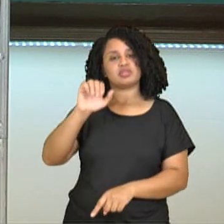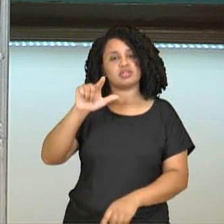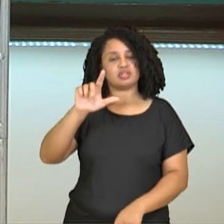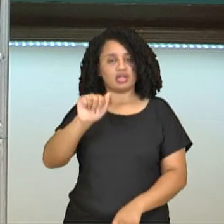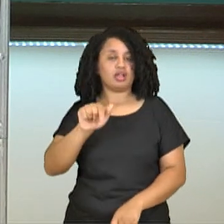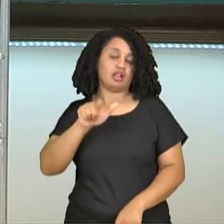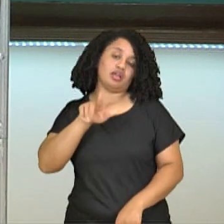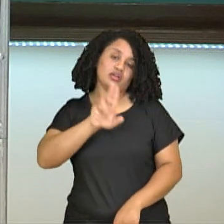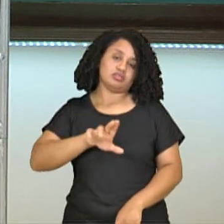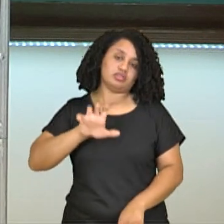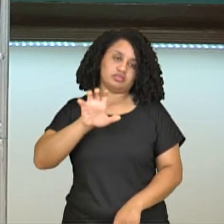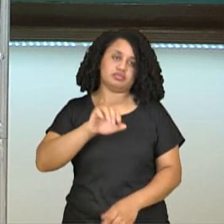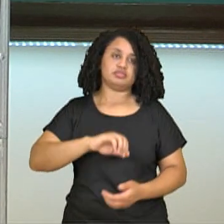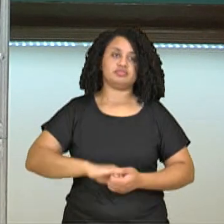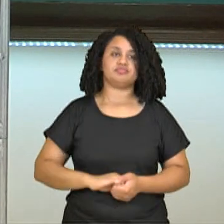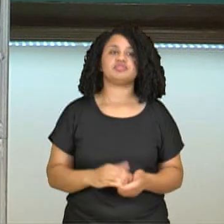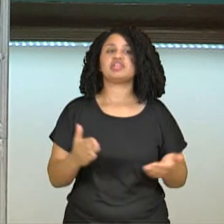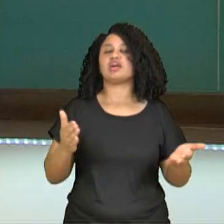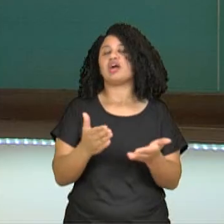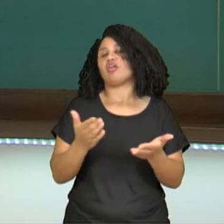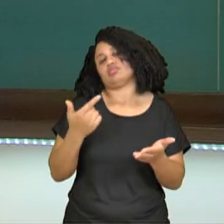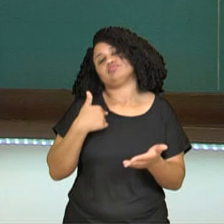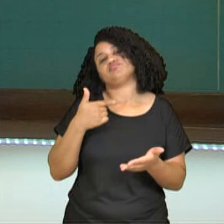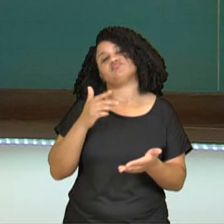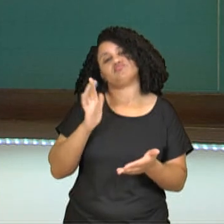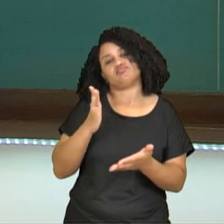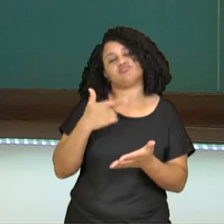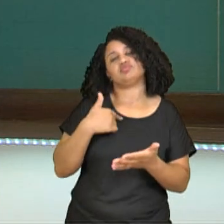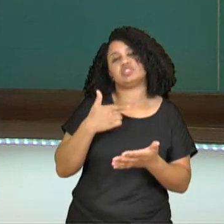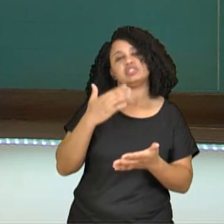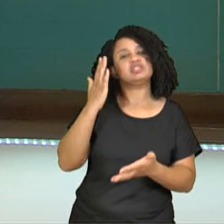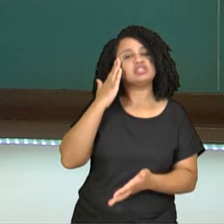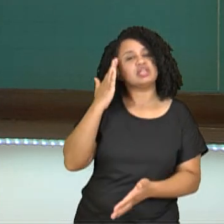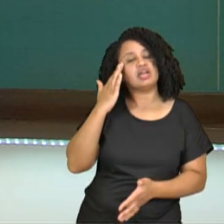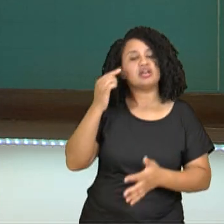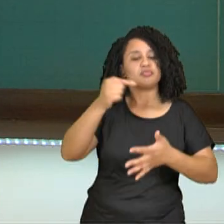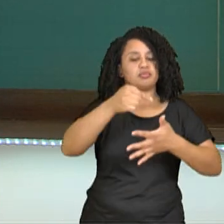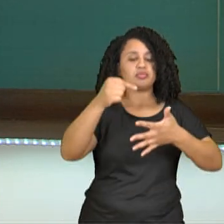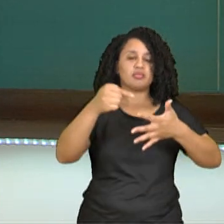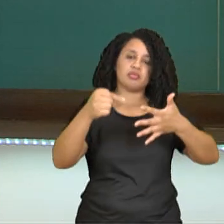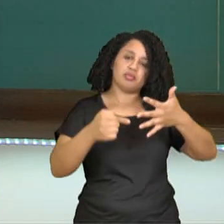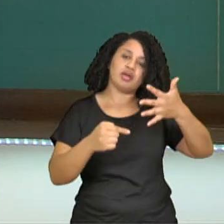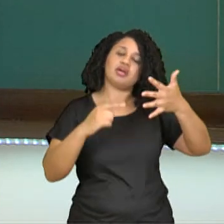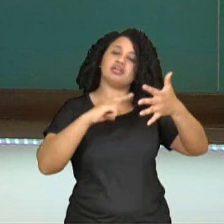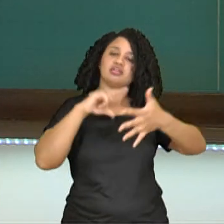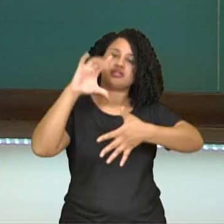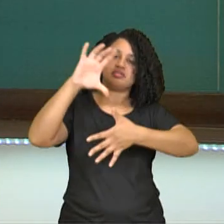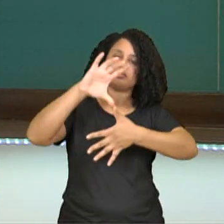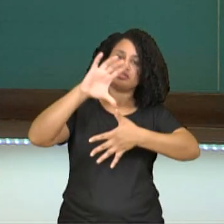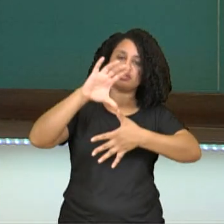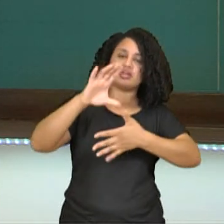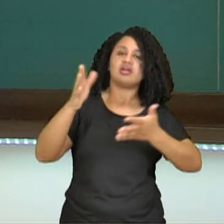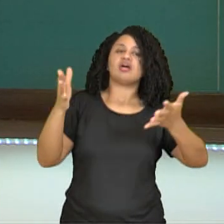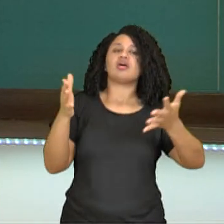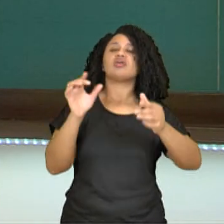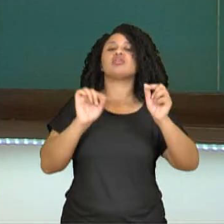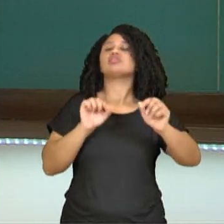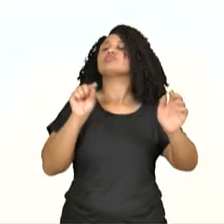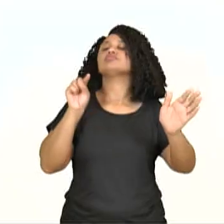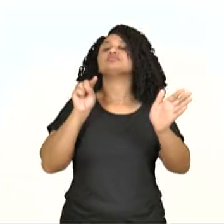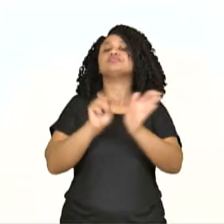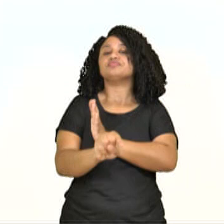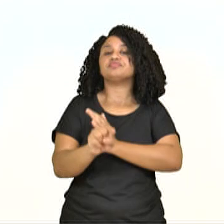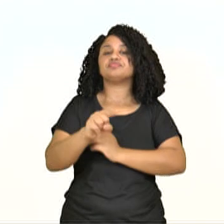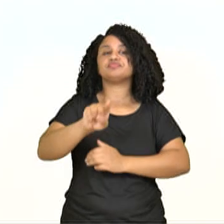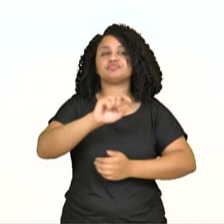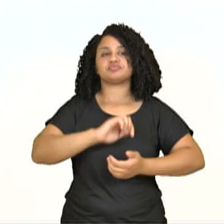utilizada desta maneira. E agora que a gente já se familiarizou com os elementos que constituem os mapas, vamos agora para o nosso